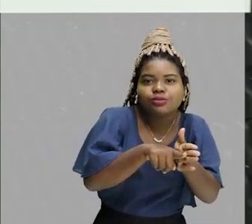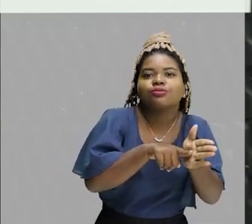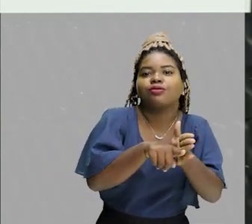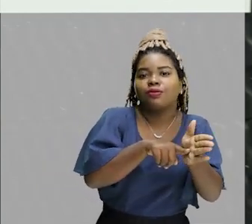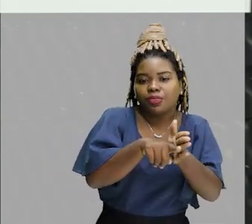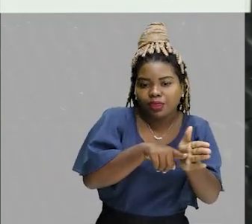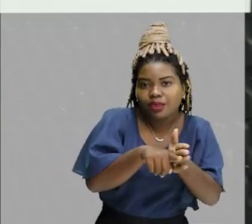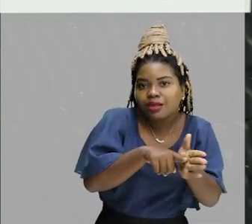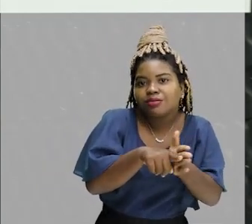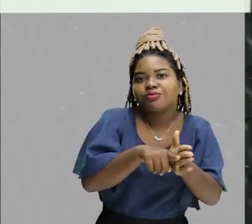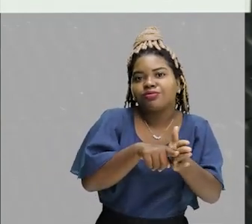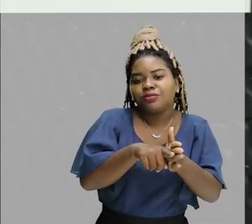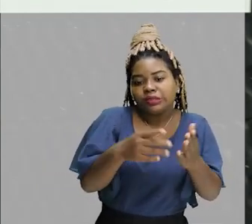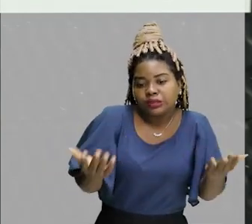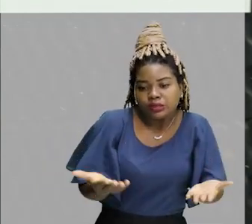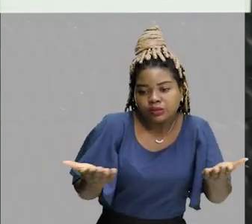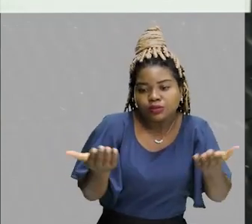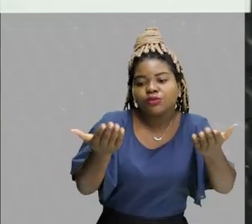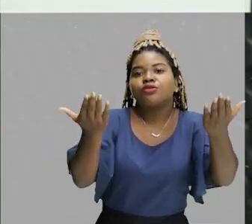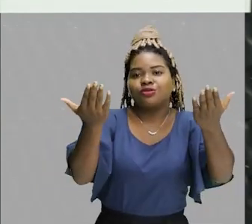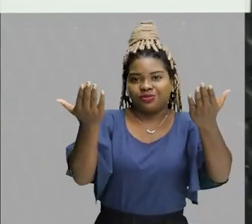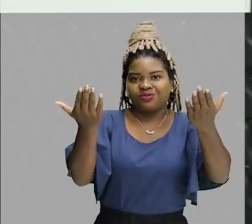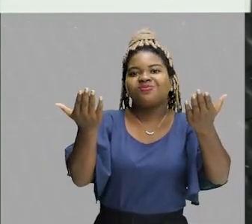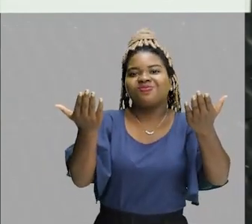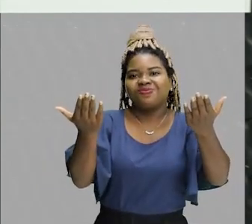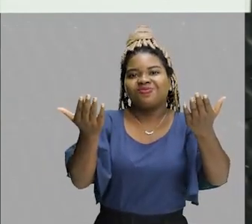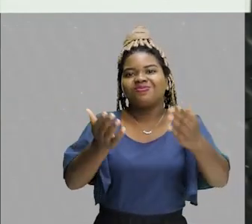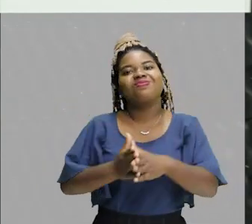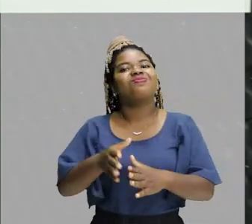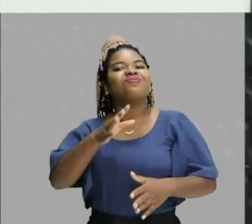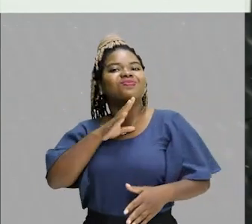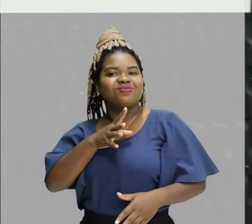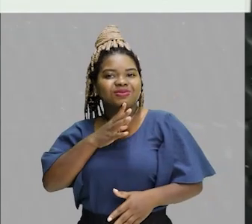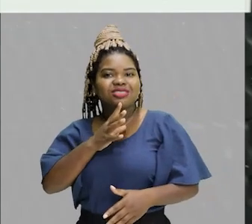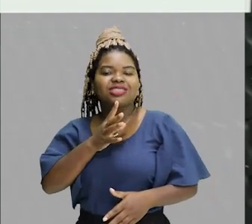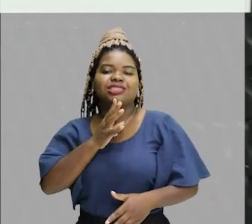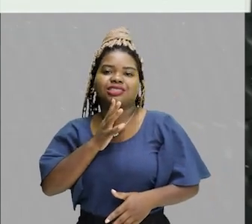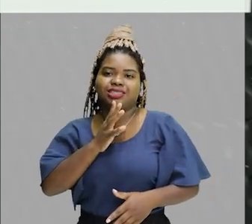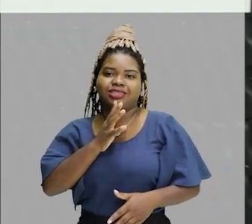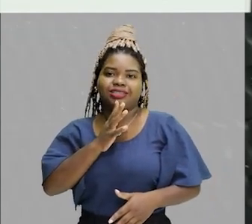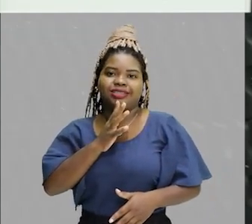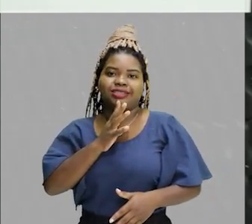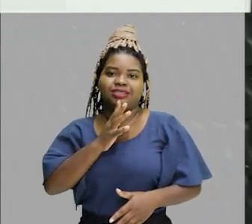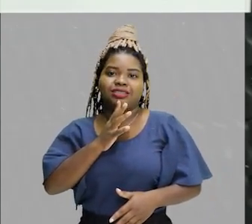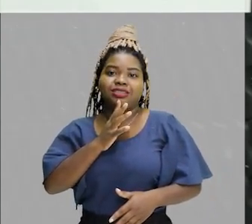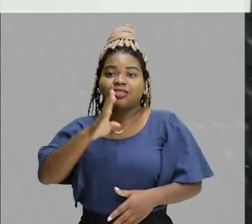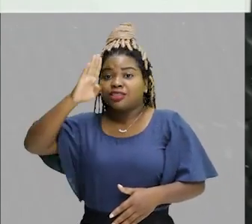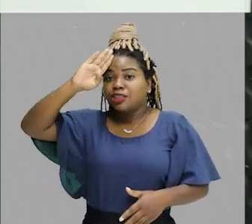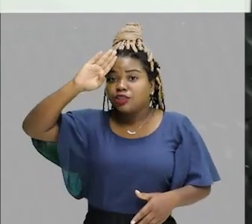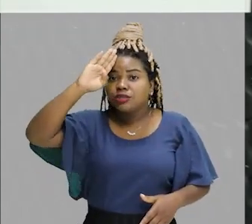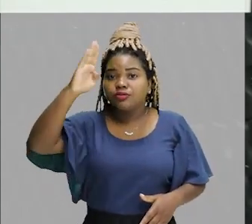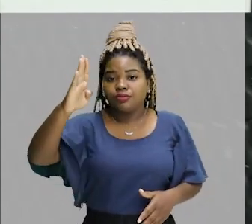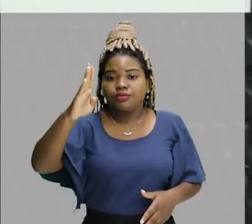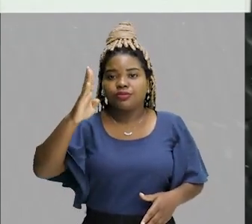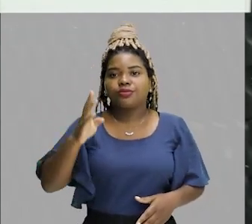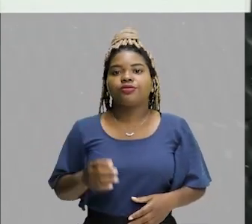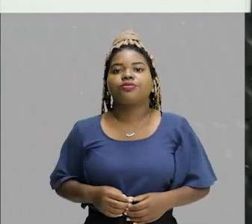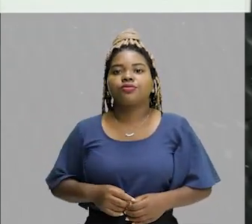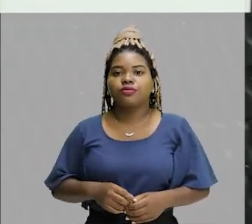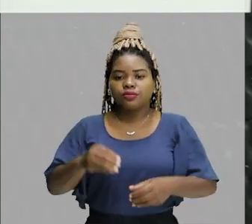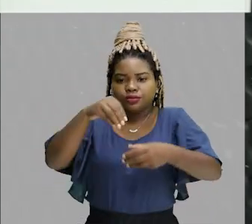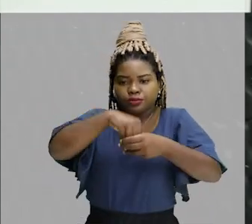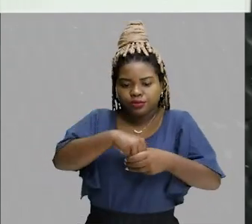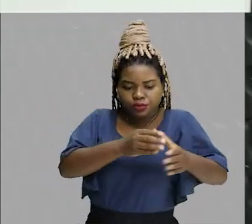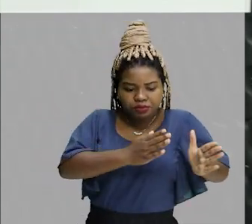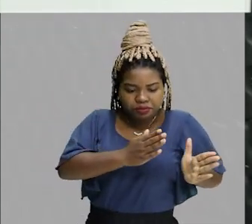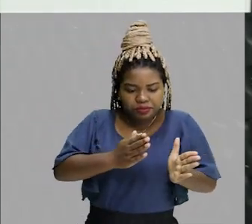pelo conhecimento. Então, não é à toa, por exemplo, que esta seta está da pesquisa para o conhecimento. É fundamental que dentro do nosso processo